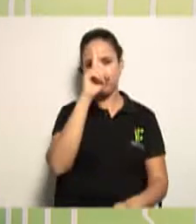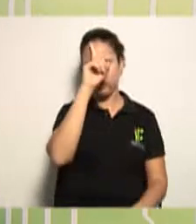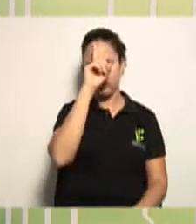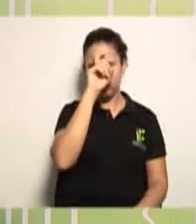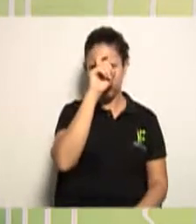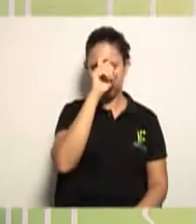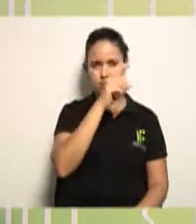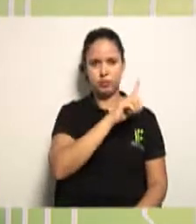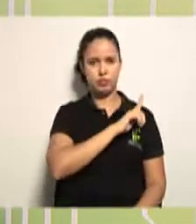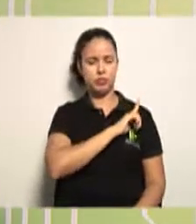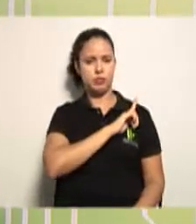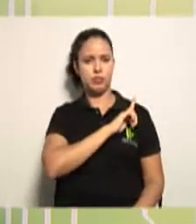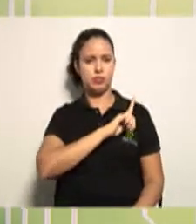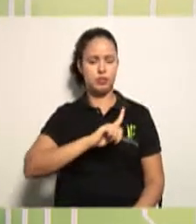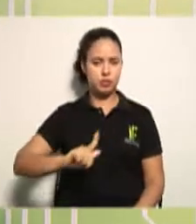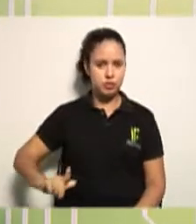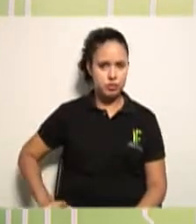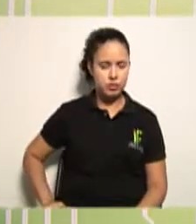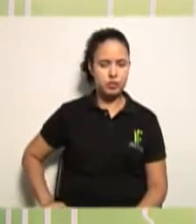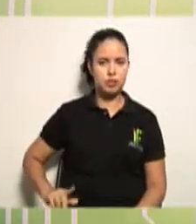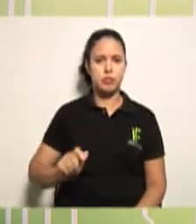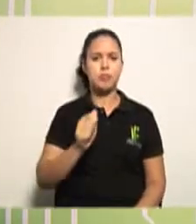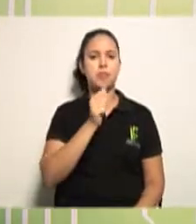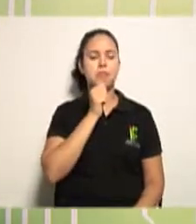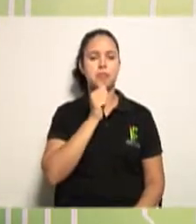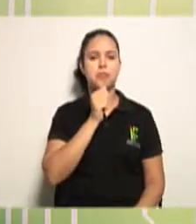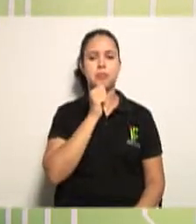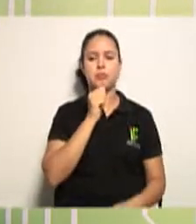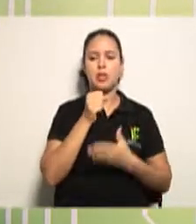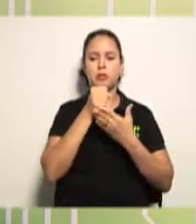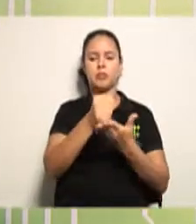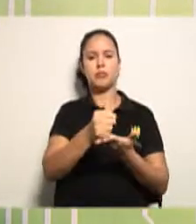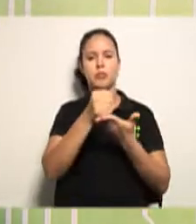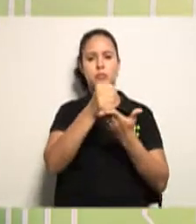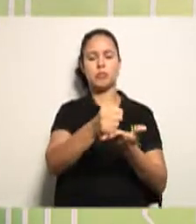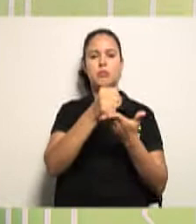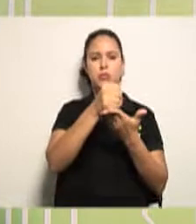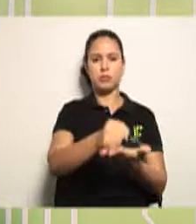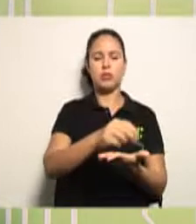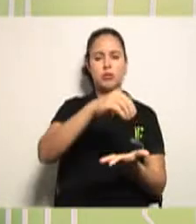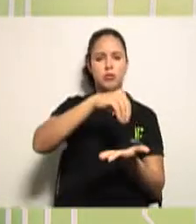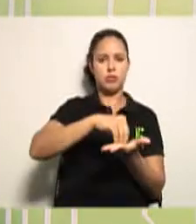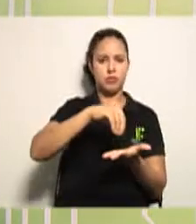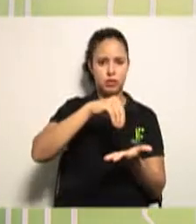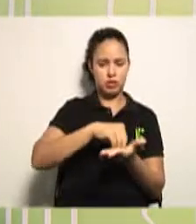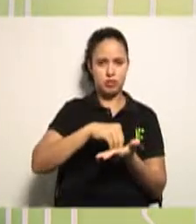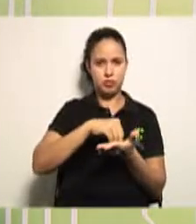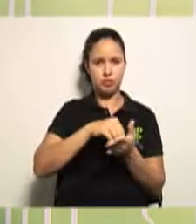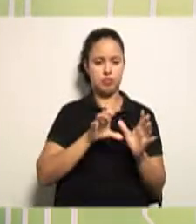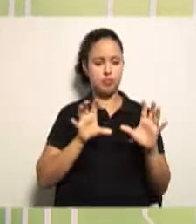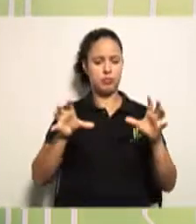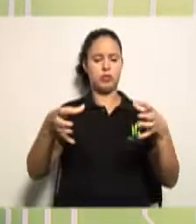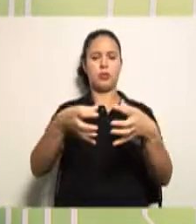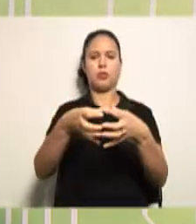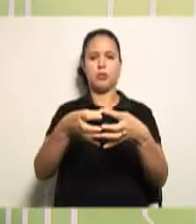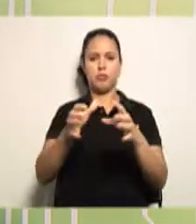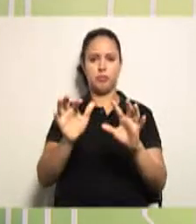governo público, do governo, não estavam conseguindo suprir essa demanda, uma sociedade organizou